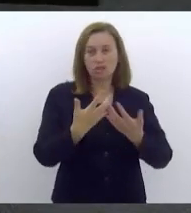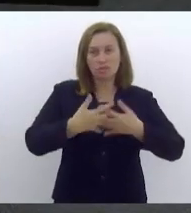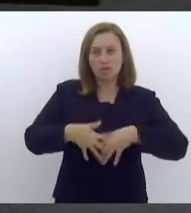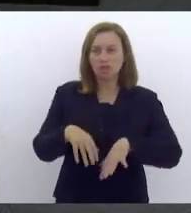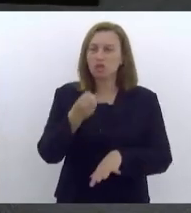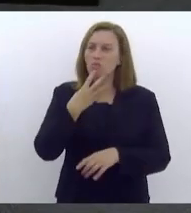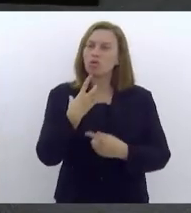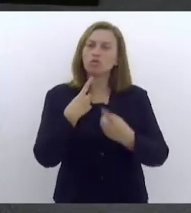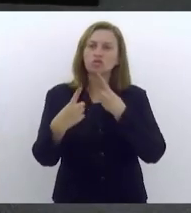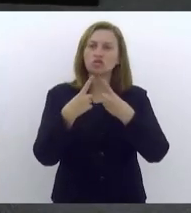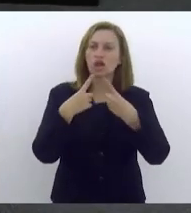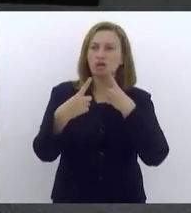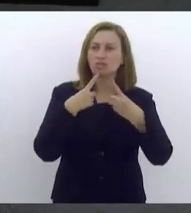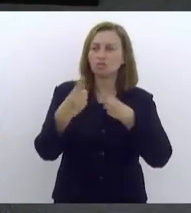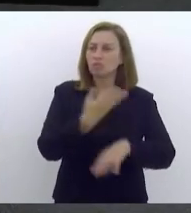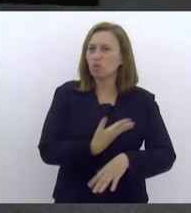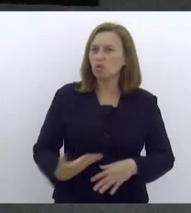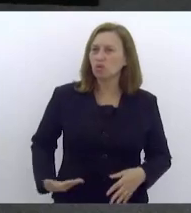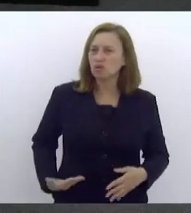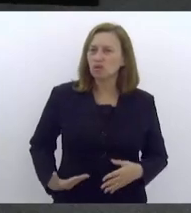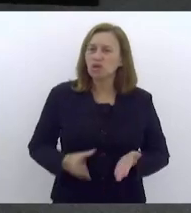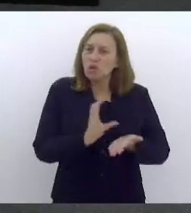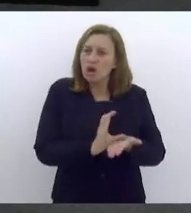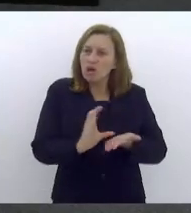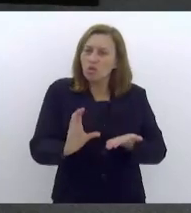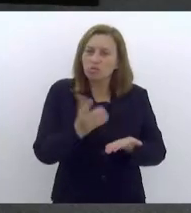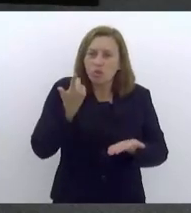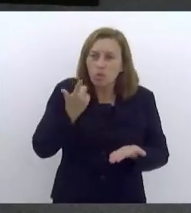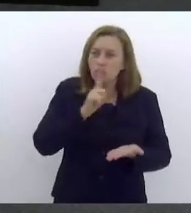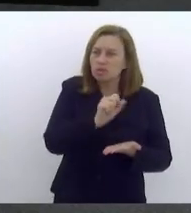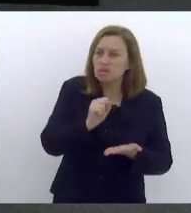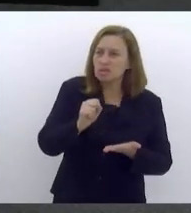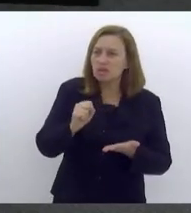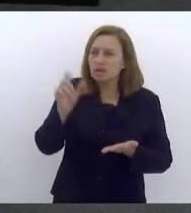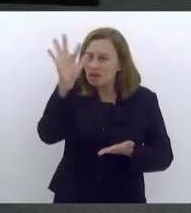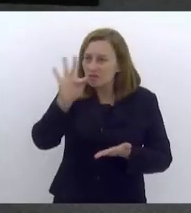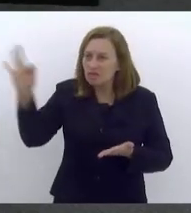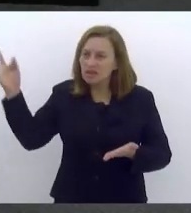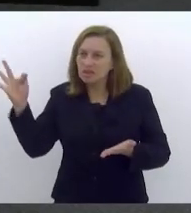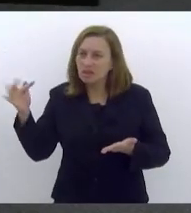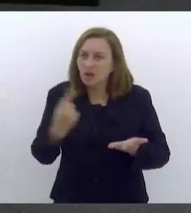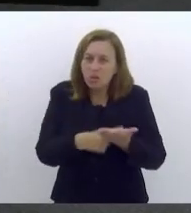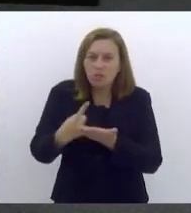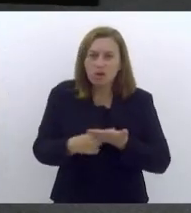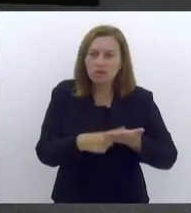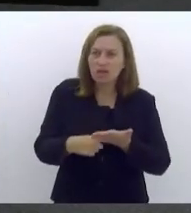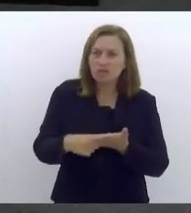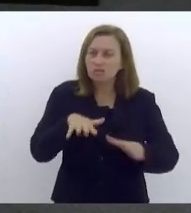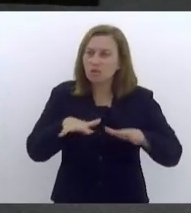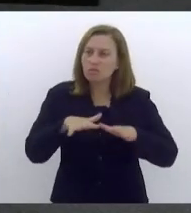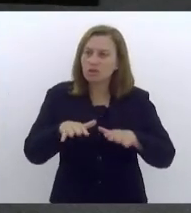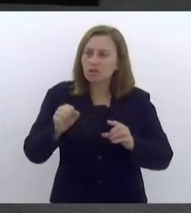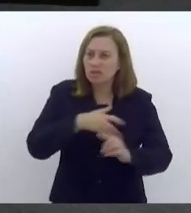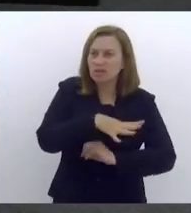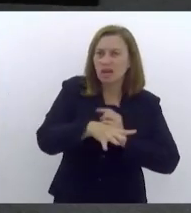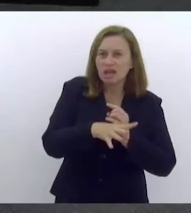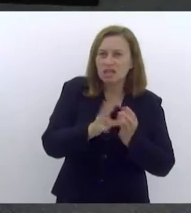um bom diálogo com o governo. E aí o recurso que eu consigo, a nível federal, pactuado com os movimentos sociais, eles tentam jogar em outra